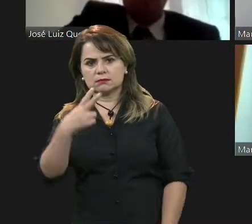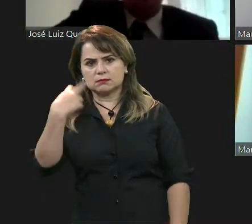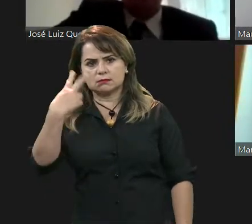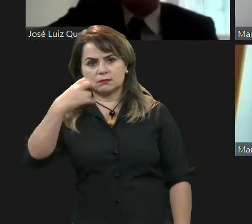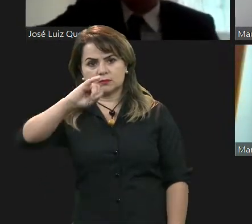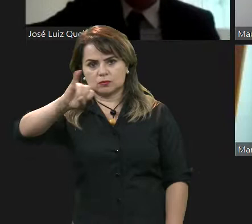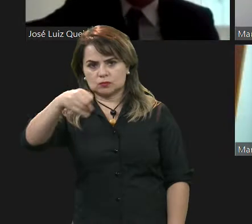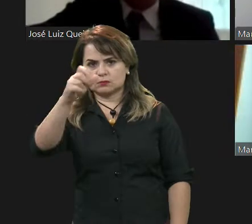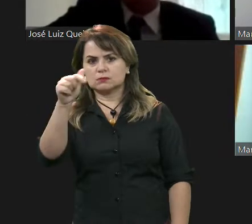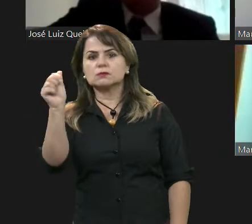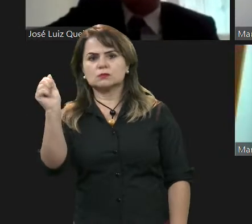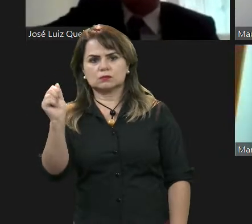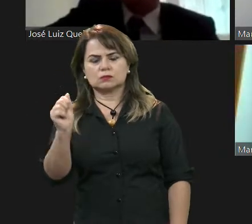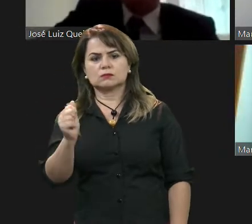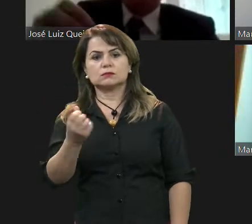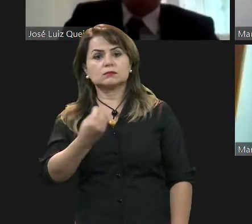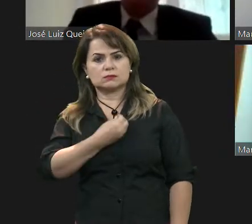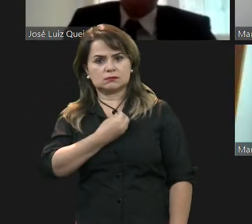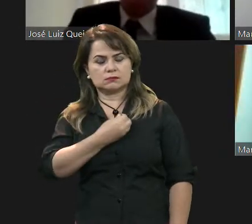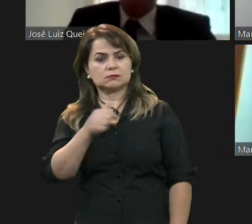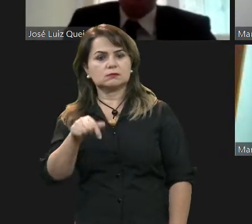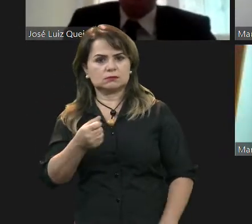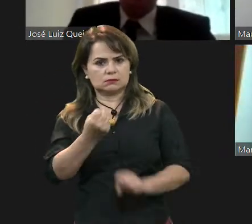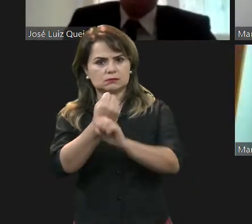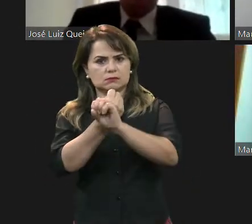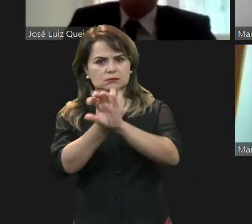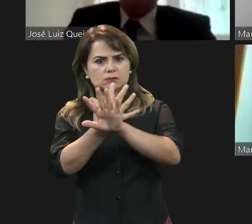Vereador João do Bar. Presente.